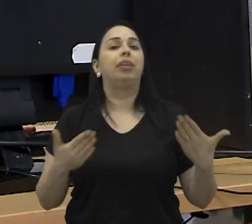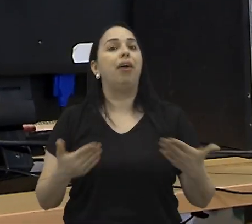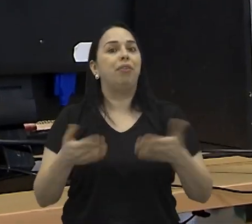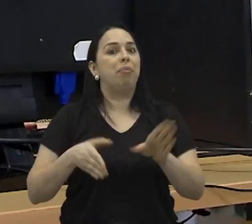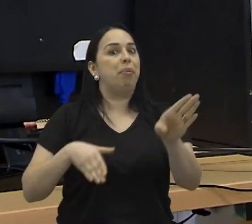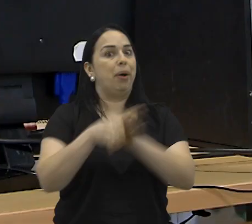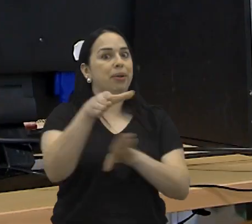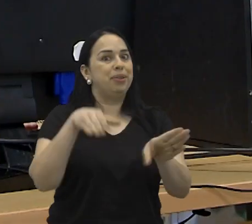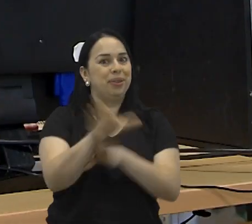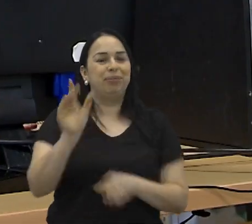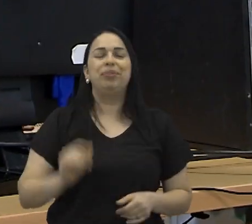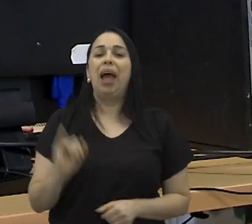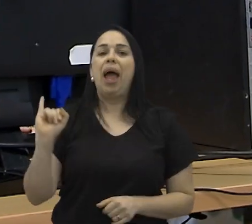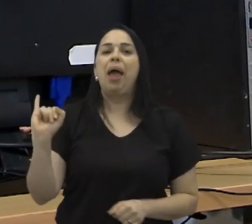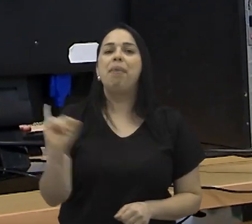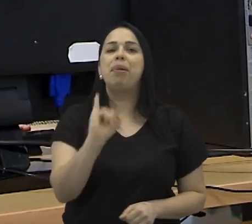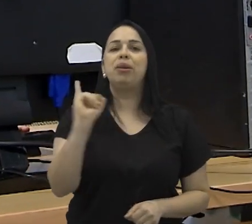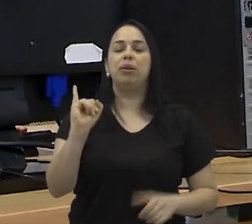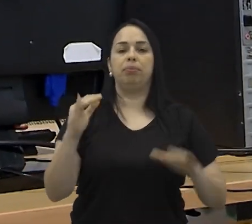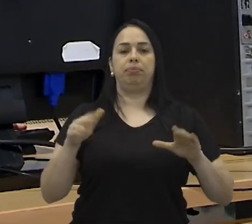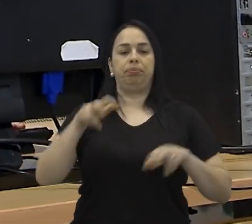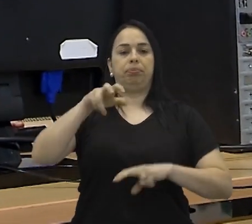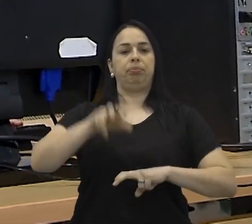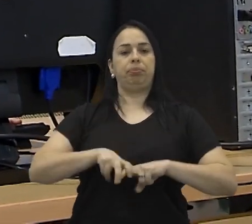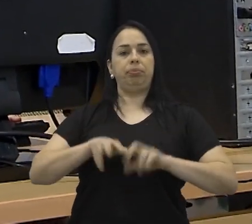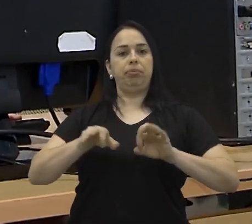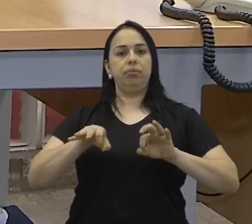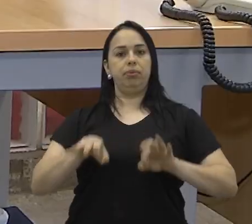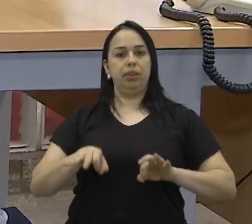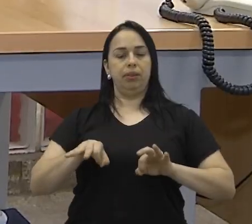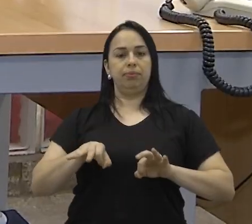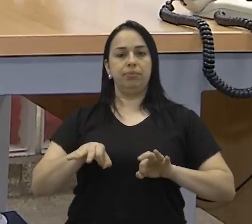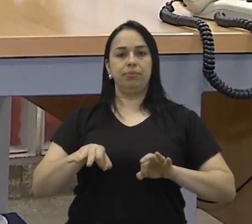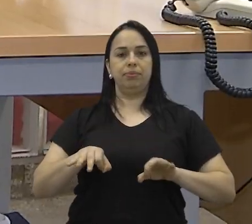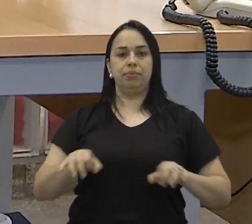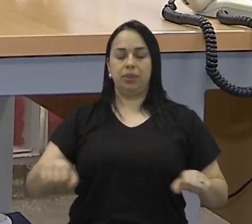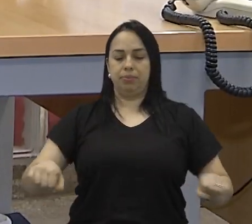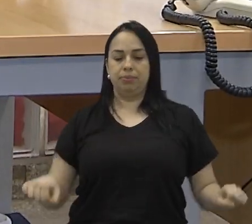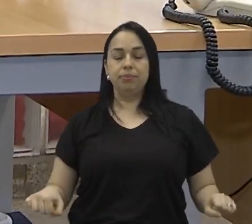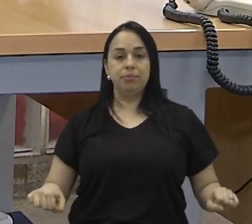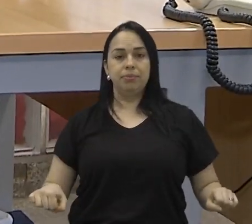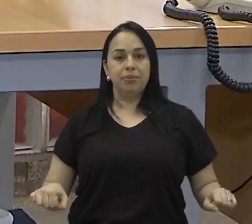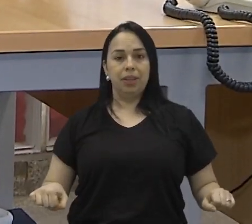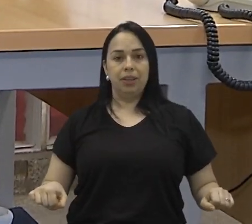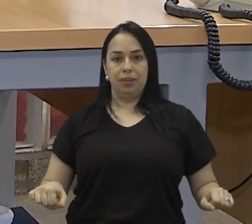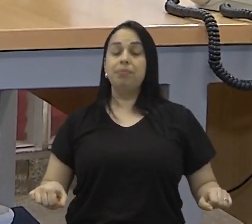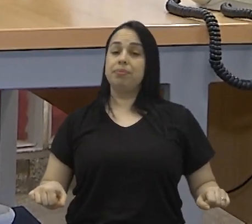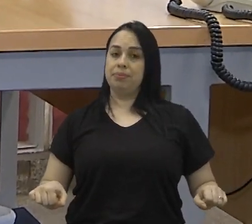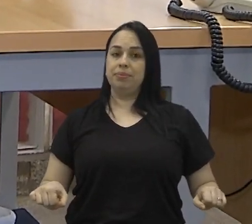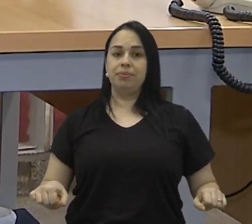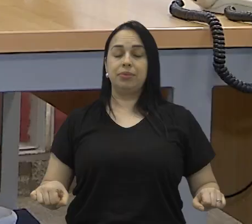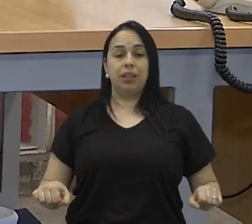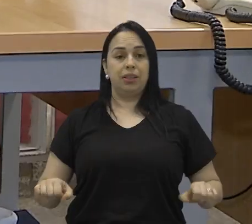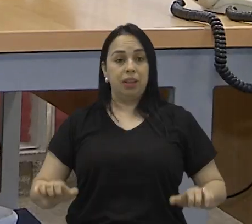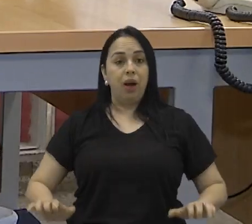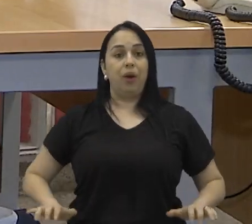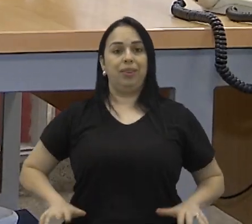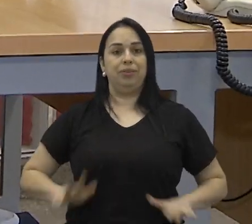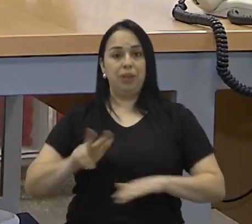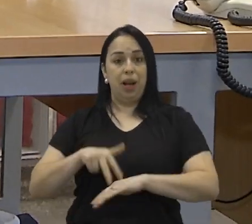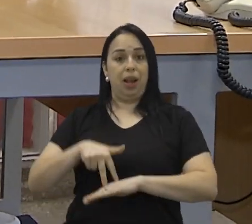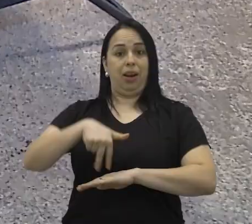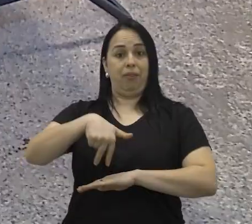Então, vamos às dicas. É importante uma postura correta, ter atenção com a maneira de se sentar, se